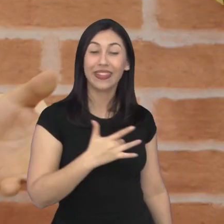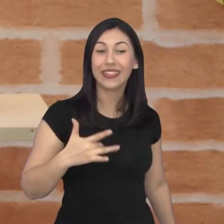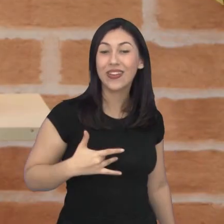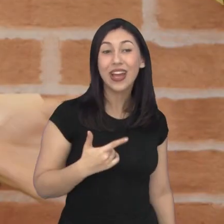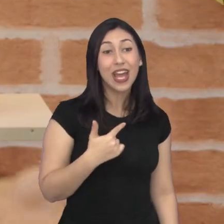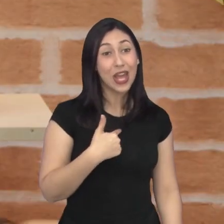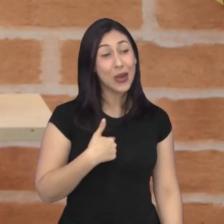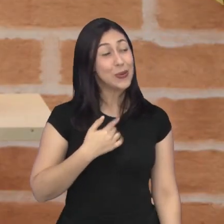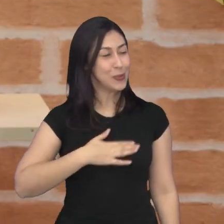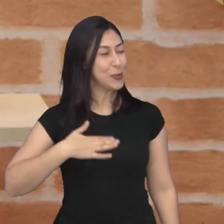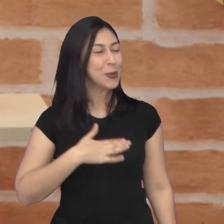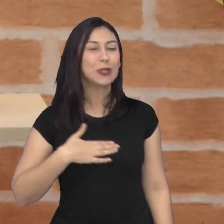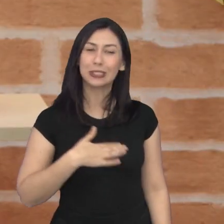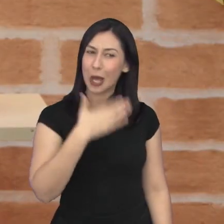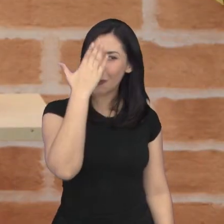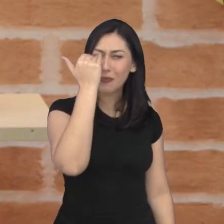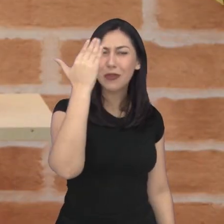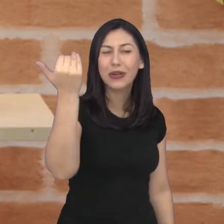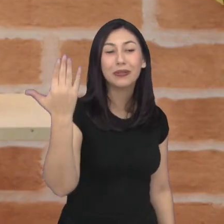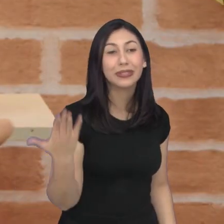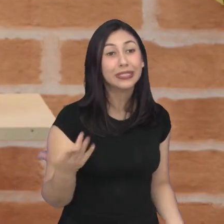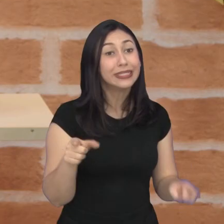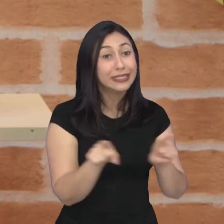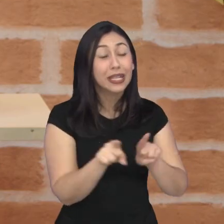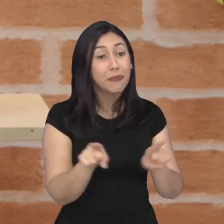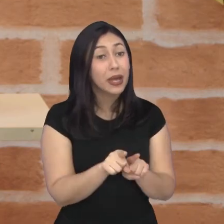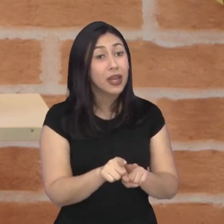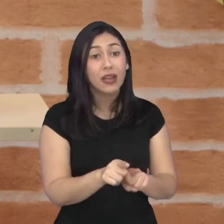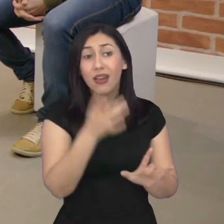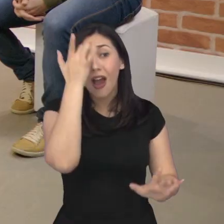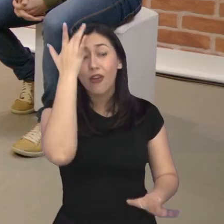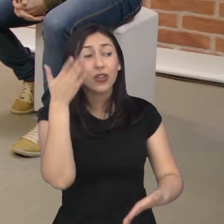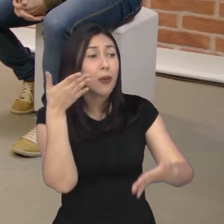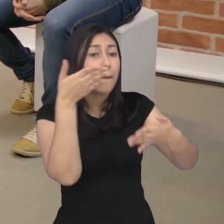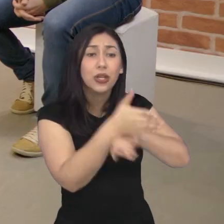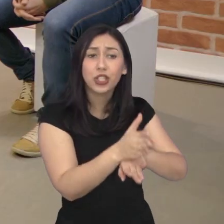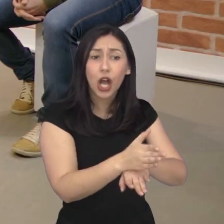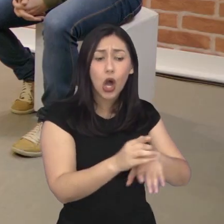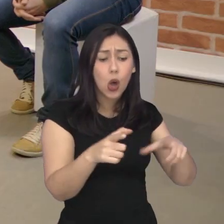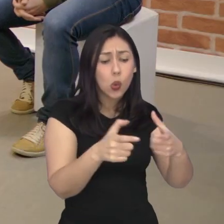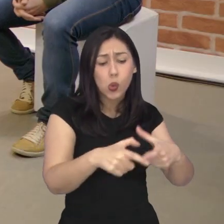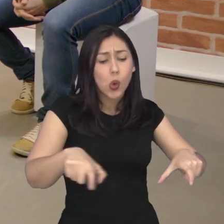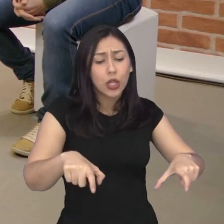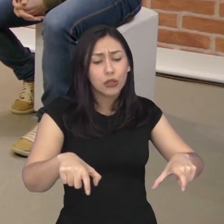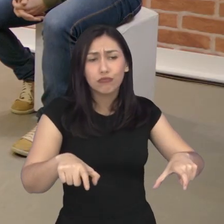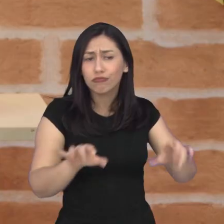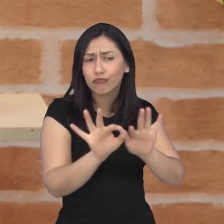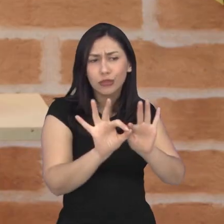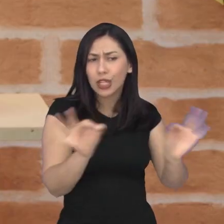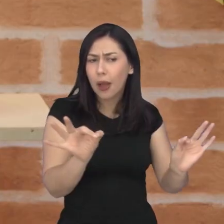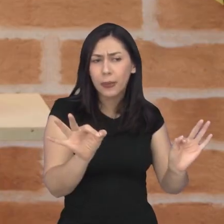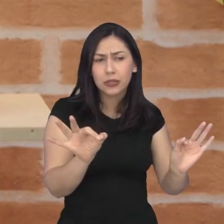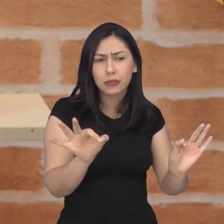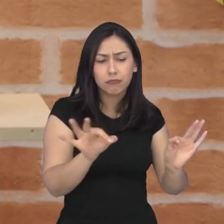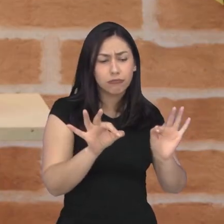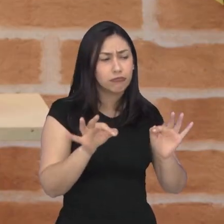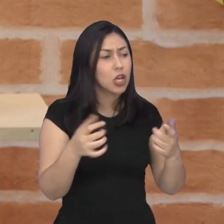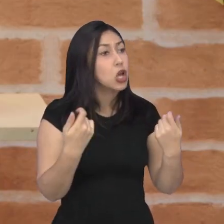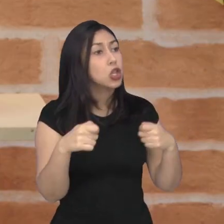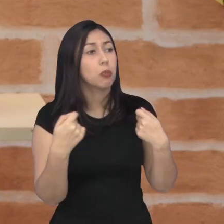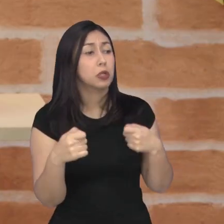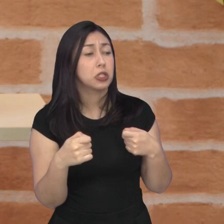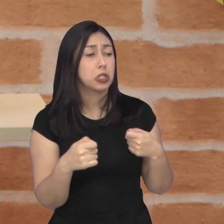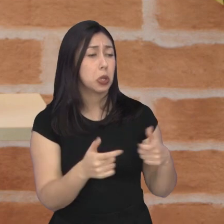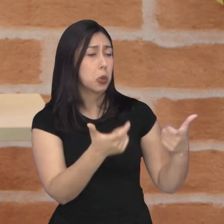a moda mais legal que já teve até hoje. E acessível, né? Fácil ali, dá para fazer uma quadra simples em qualquer lugar, né? Não precisa ir num